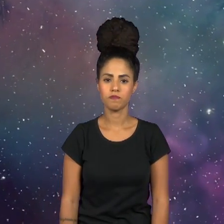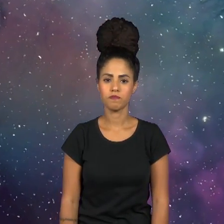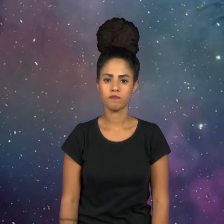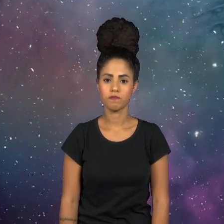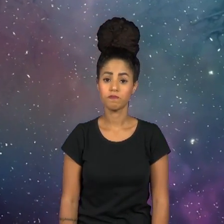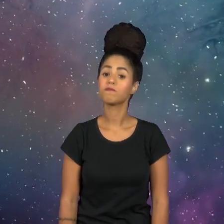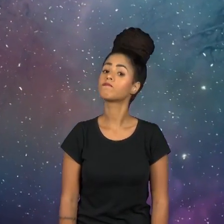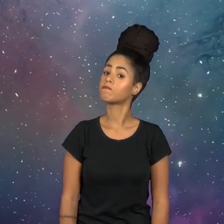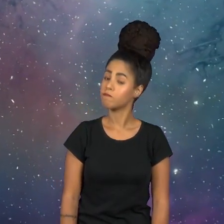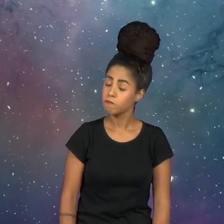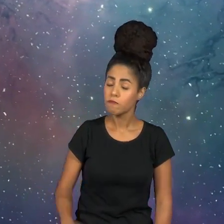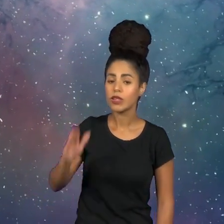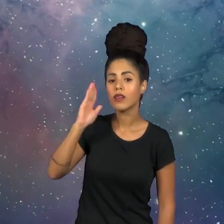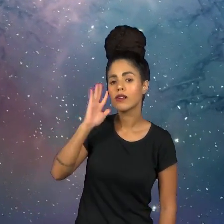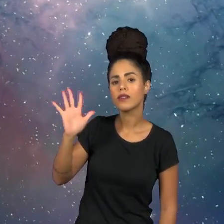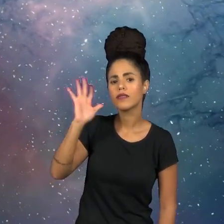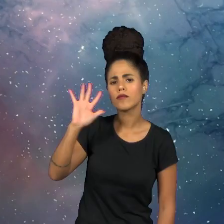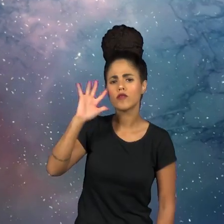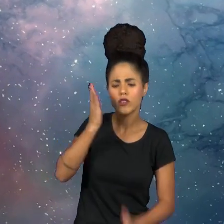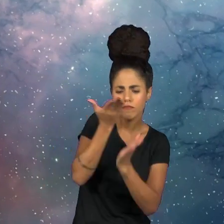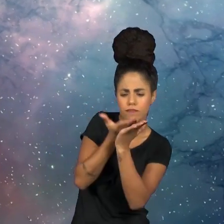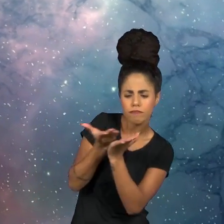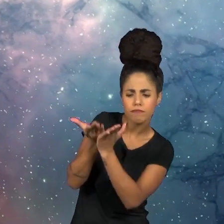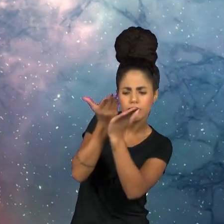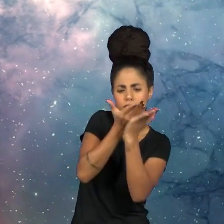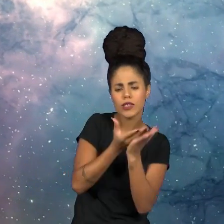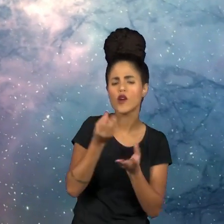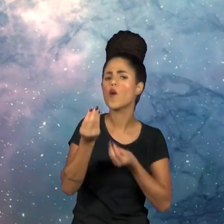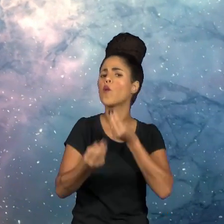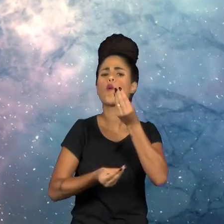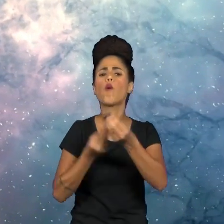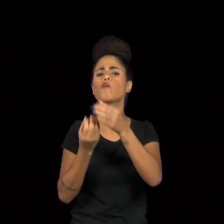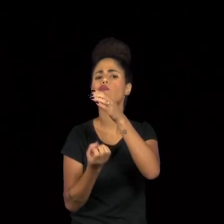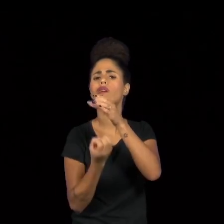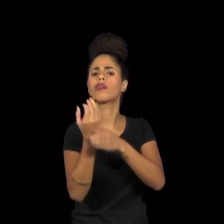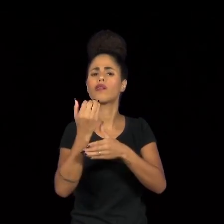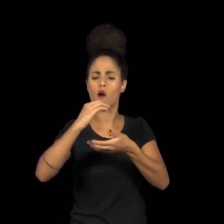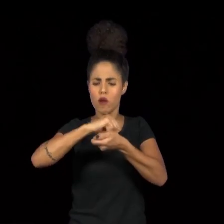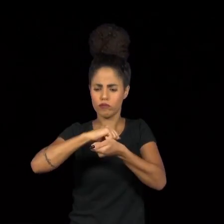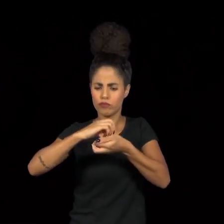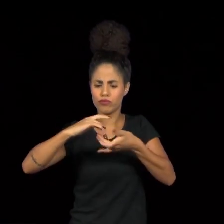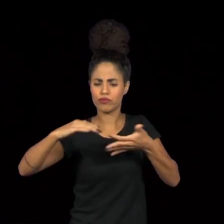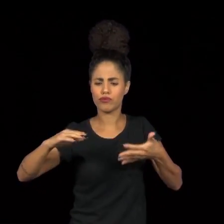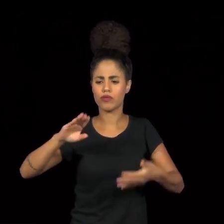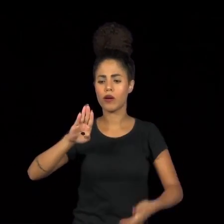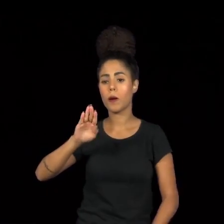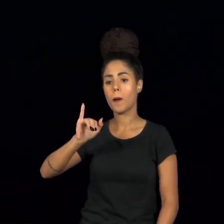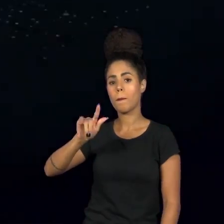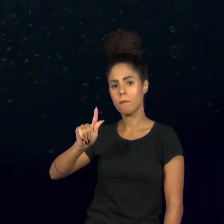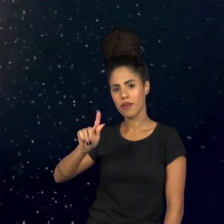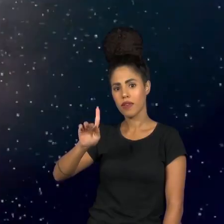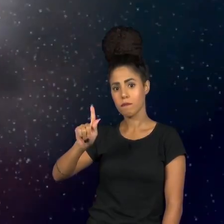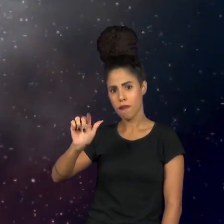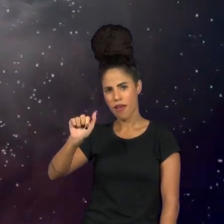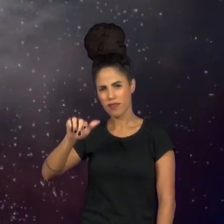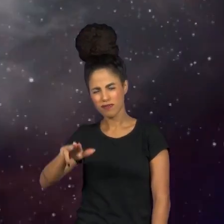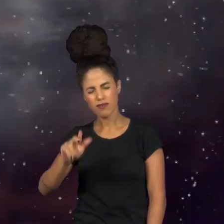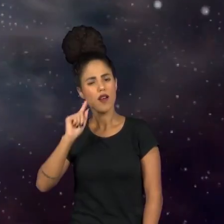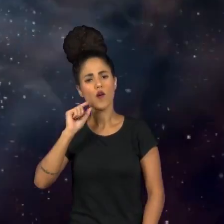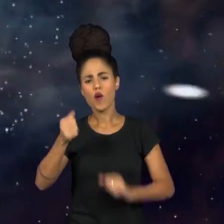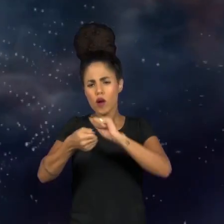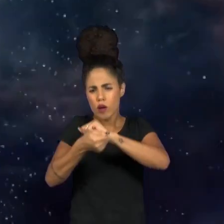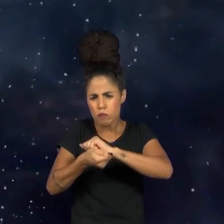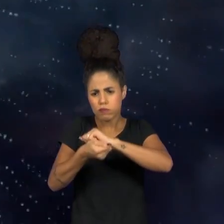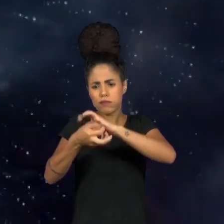A teoria mais aceita para explicar a formação do universo, a do Big Bang, afirma que ele teria surgido a partir de uma